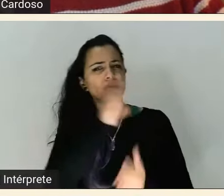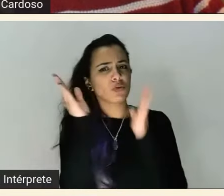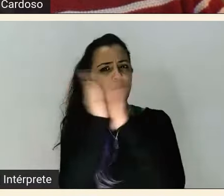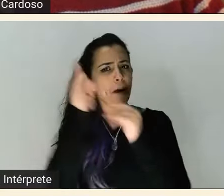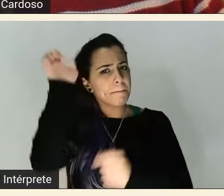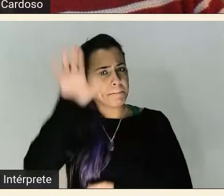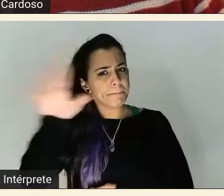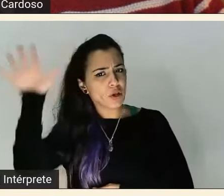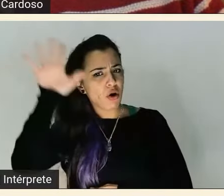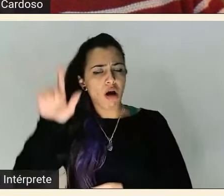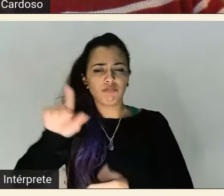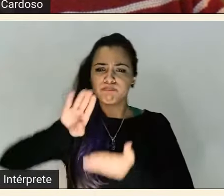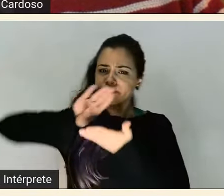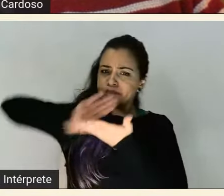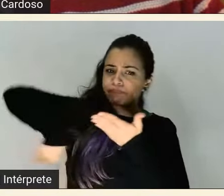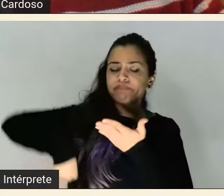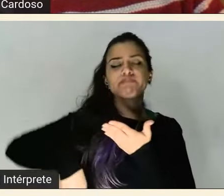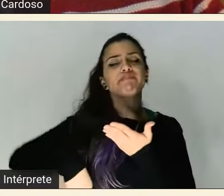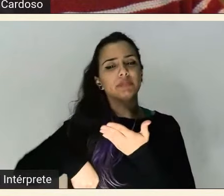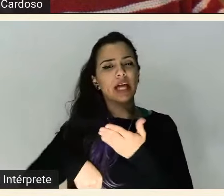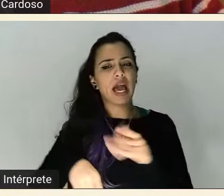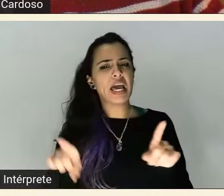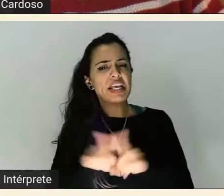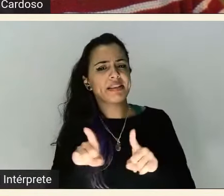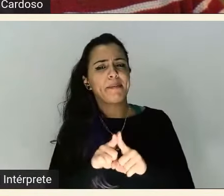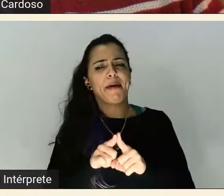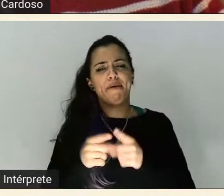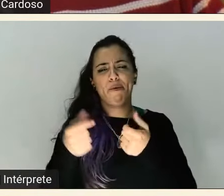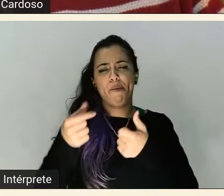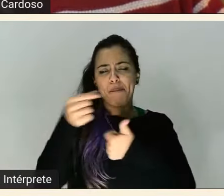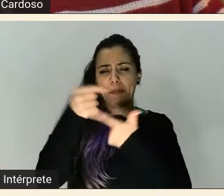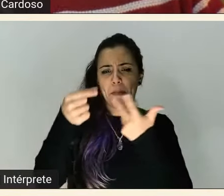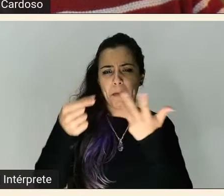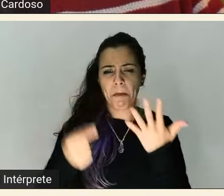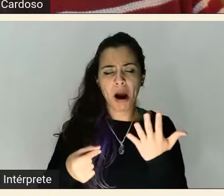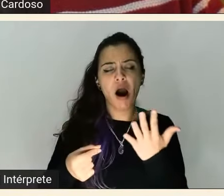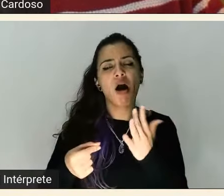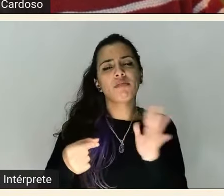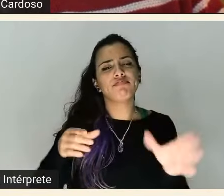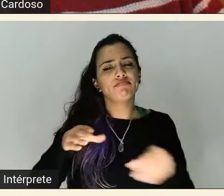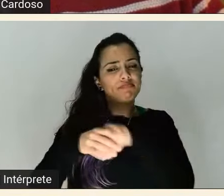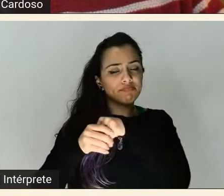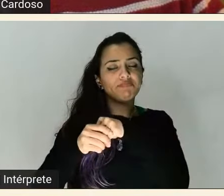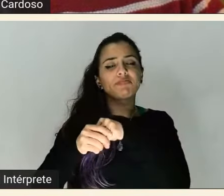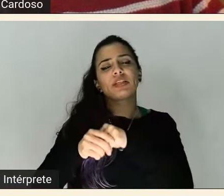e denunciar o século XIX como academismo, artificialismo,